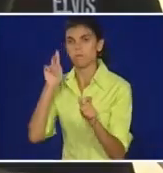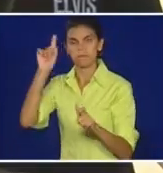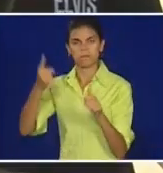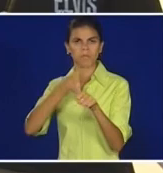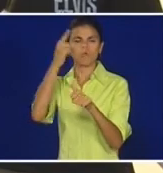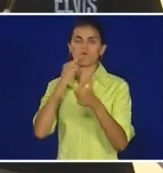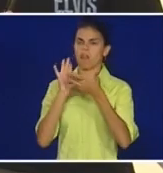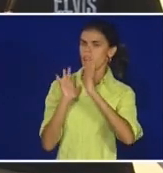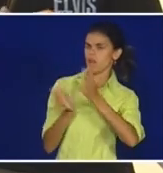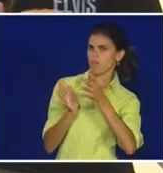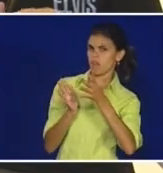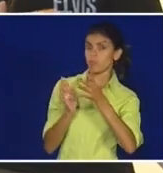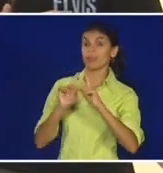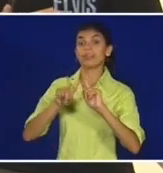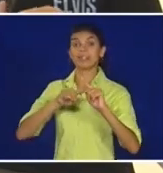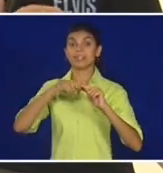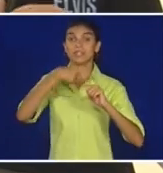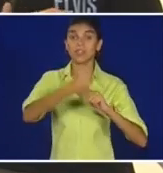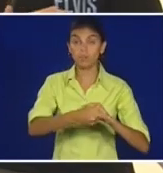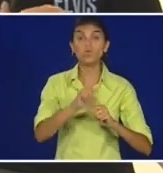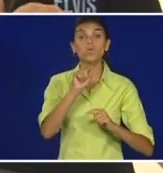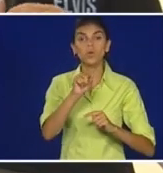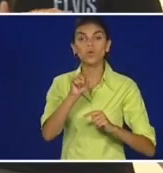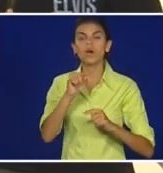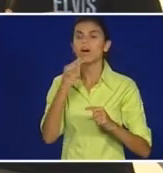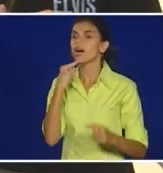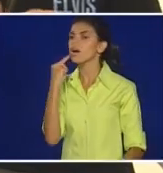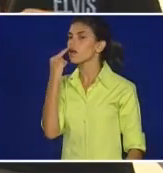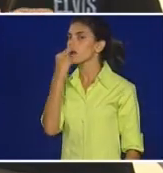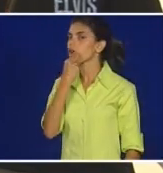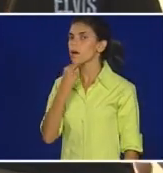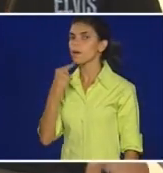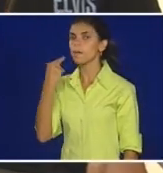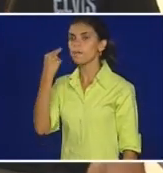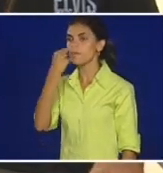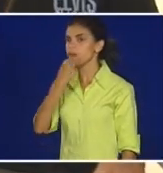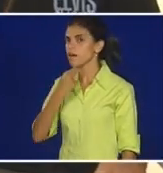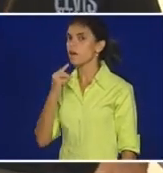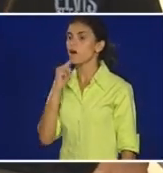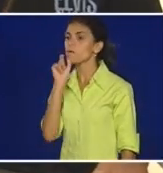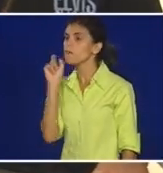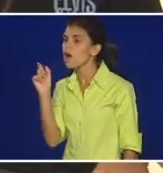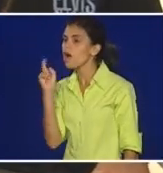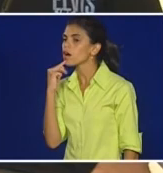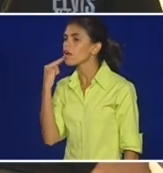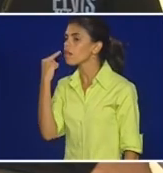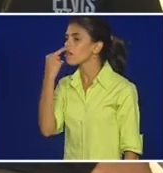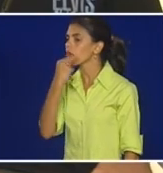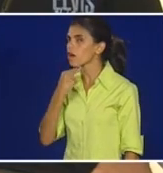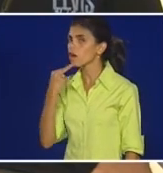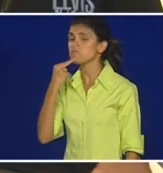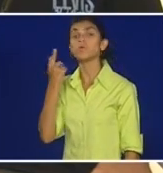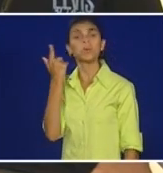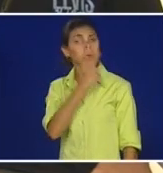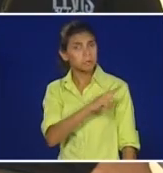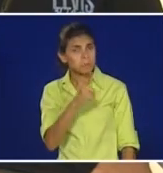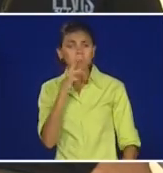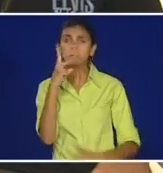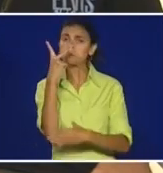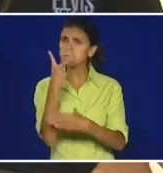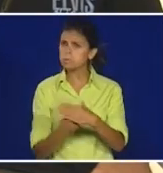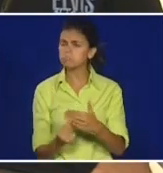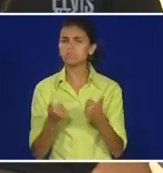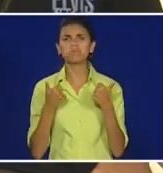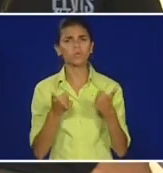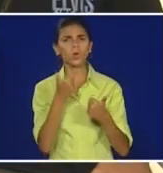acompanhado da leitura labial da palavra. Esse trabalho foi muito